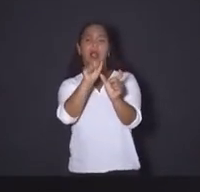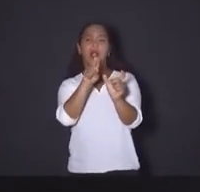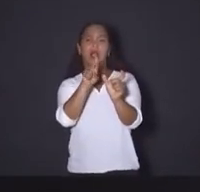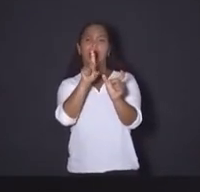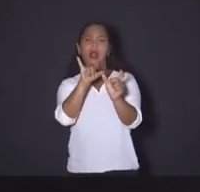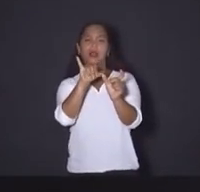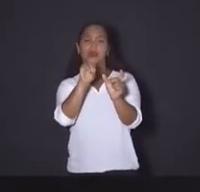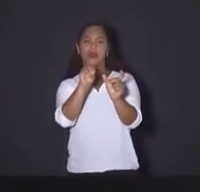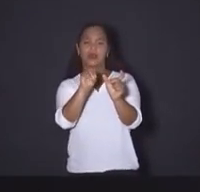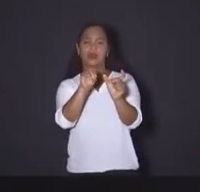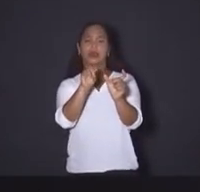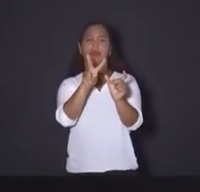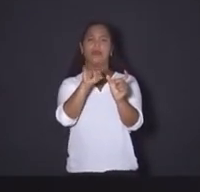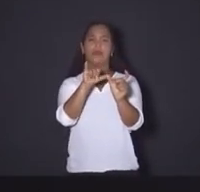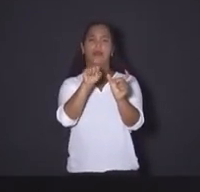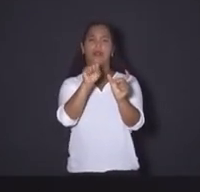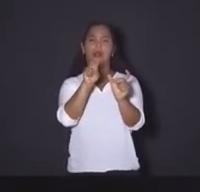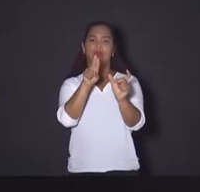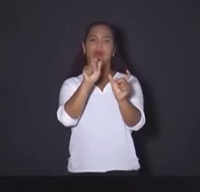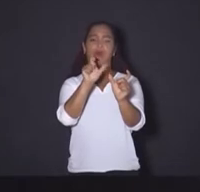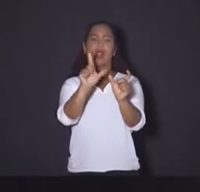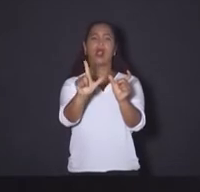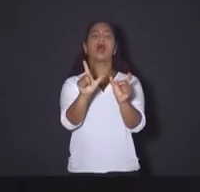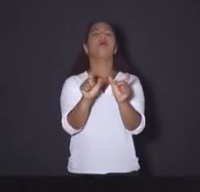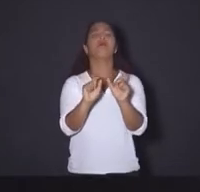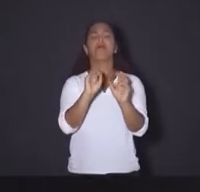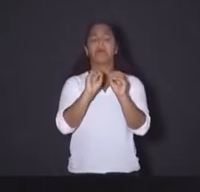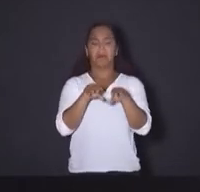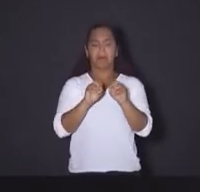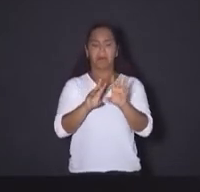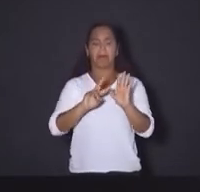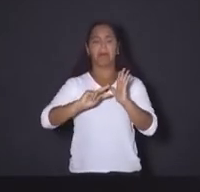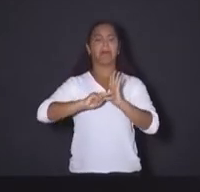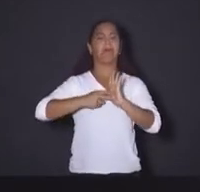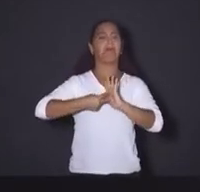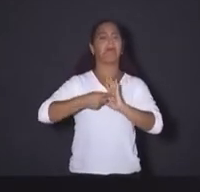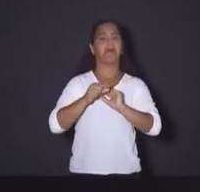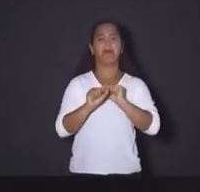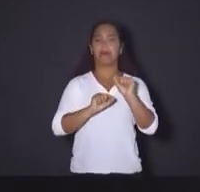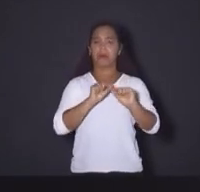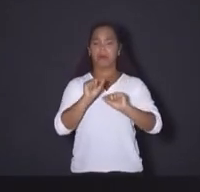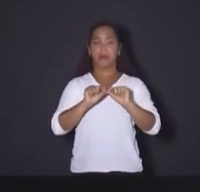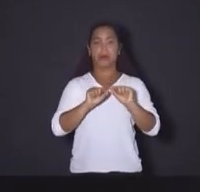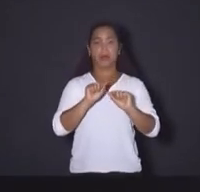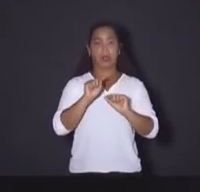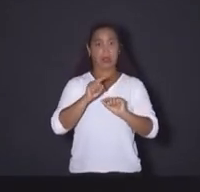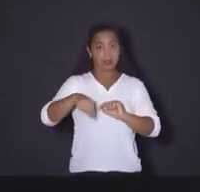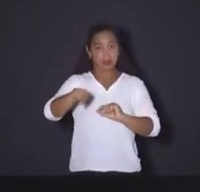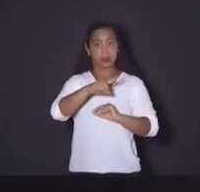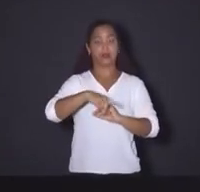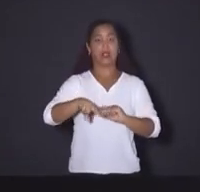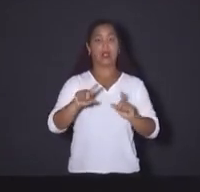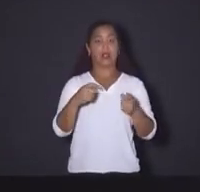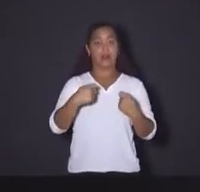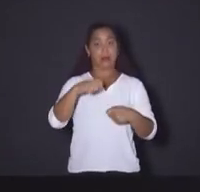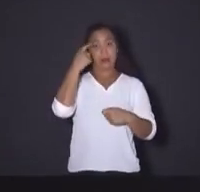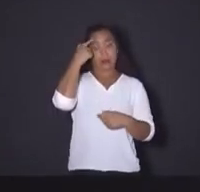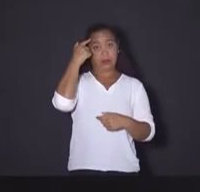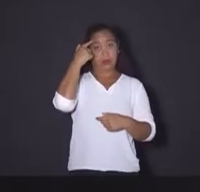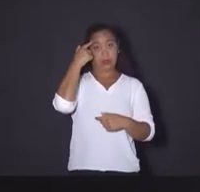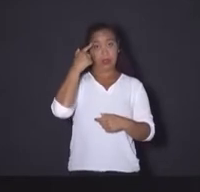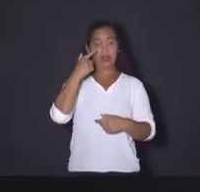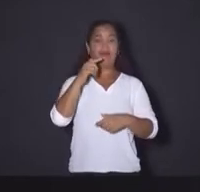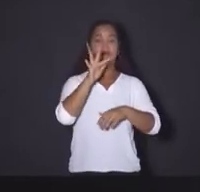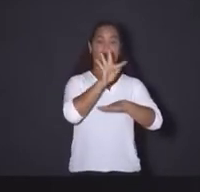educativos, é muito bom que a gente esteja claro de que educação a gente está falando. Porque é bom que a gente saiba que a educação ela é formal